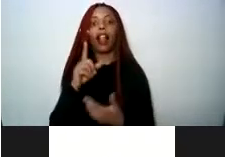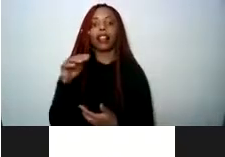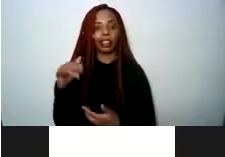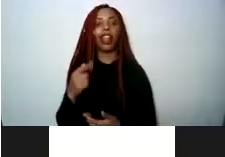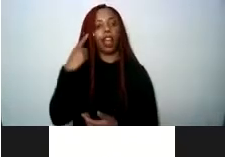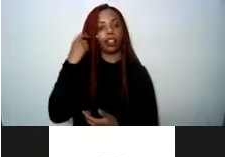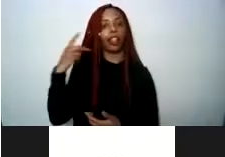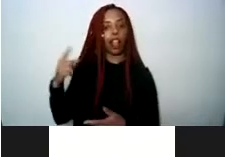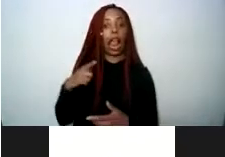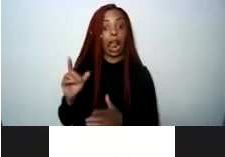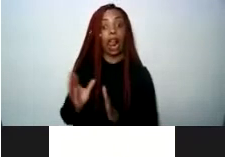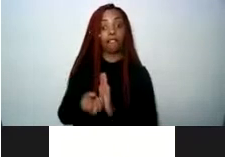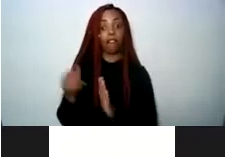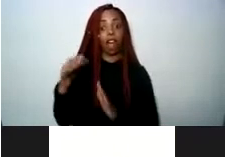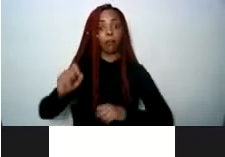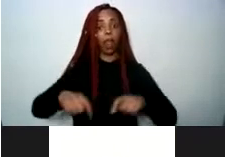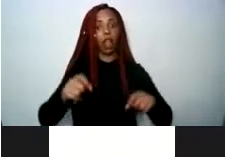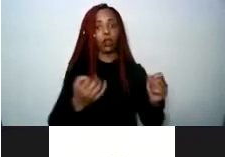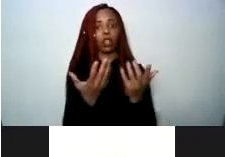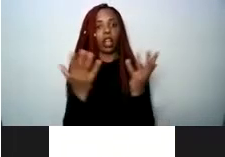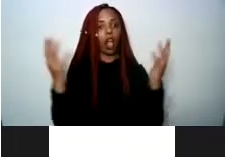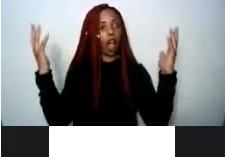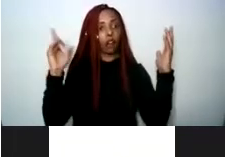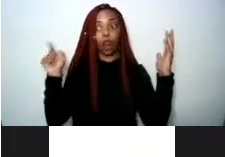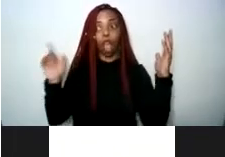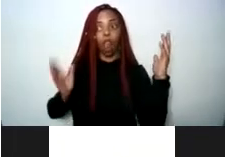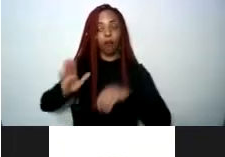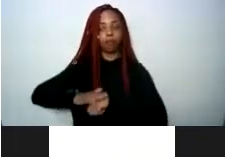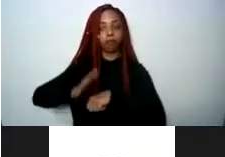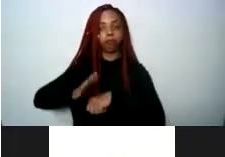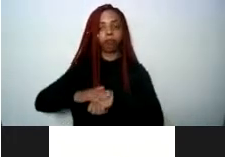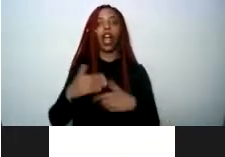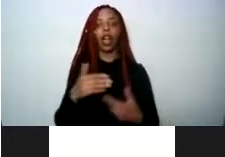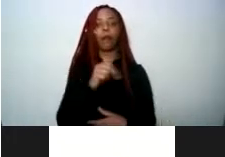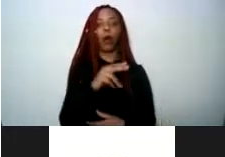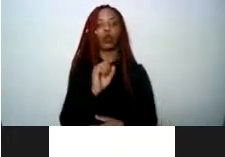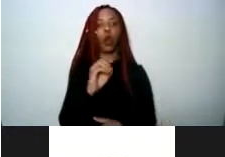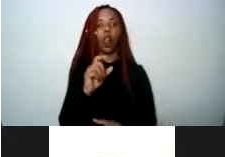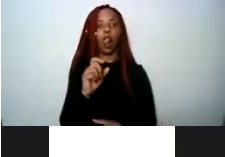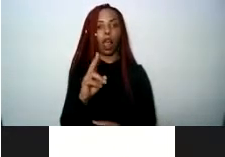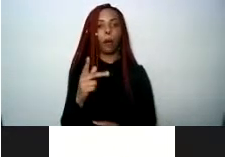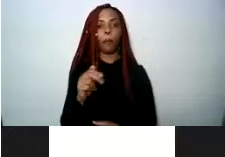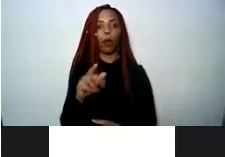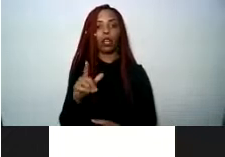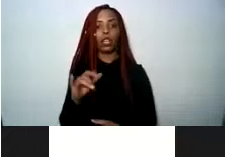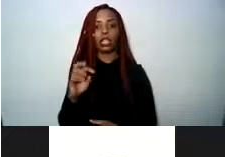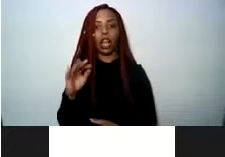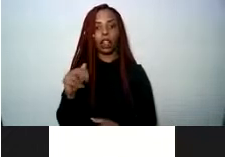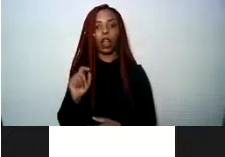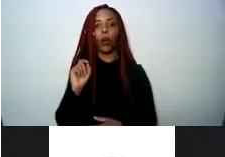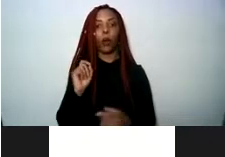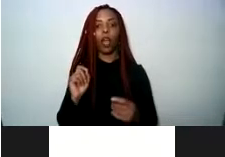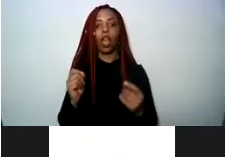plantou várias das árvores que cresceram lá e no mausoléu paulistano a vegetação ela cresceu também de maneira bem